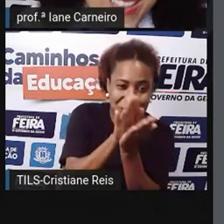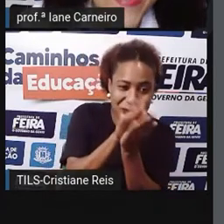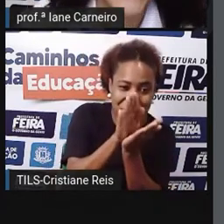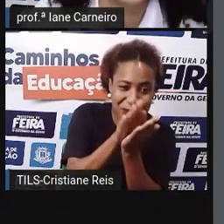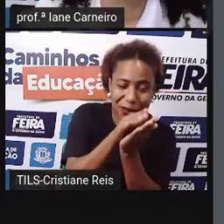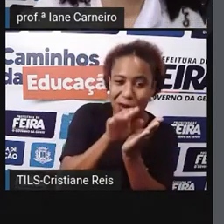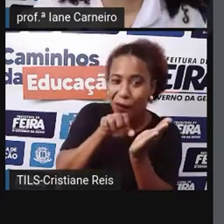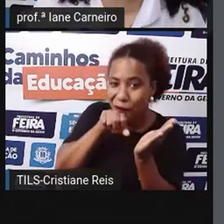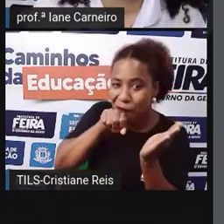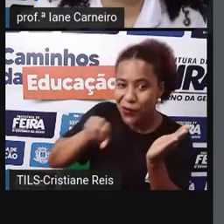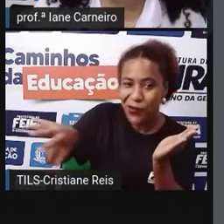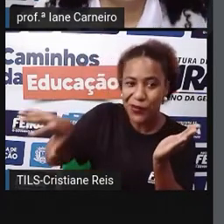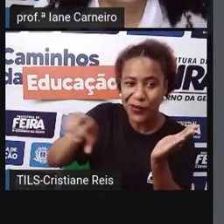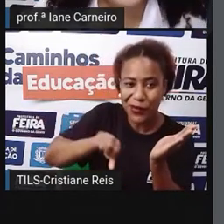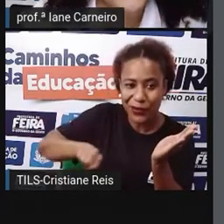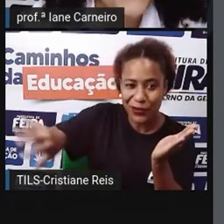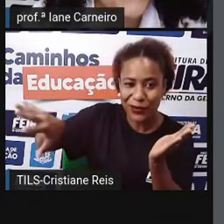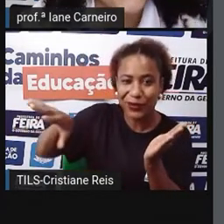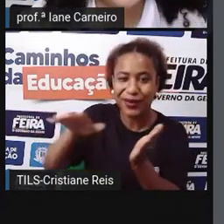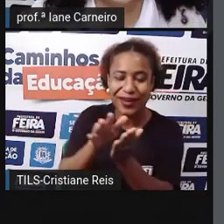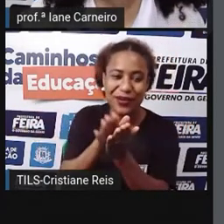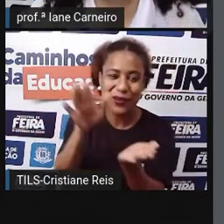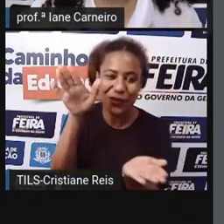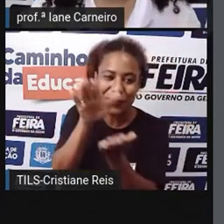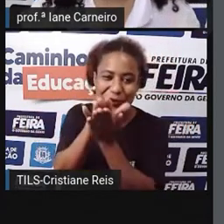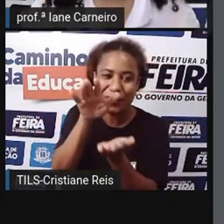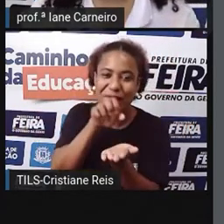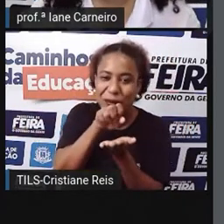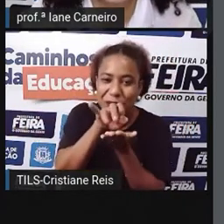Jacoru, o Barão Tu,